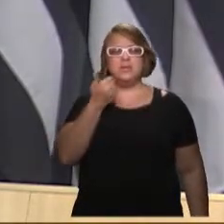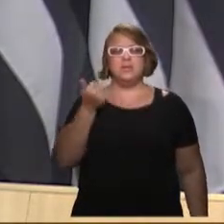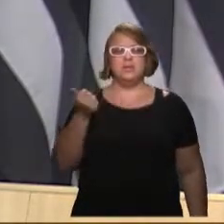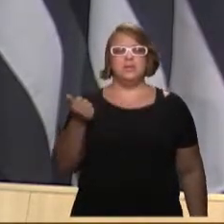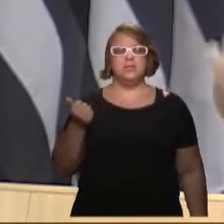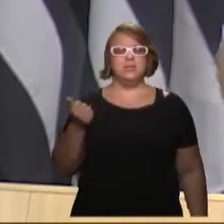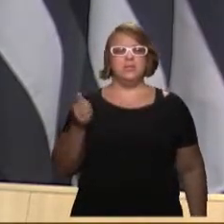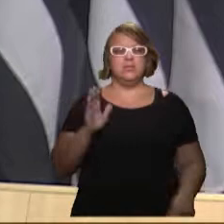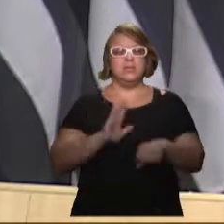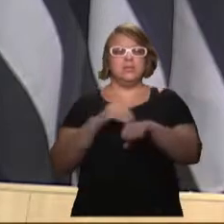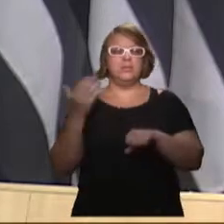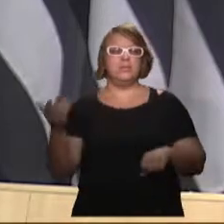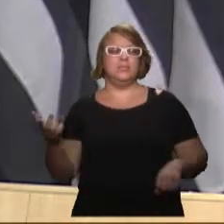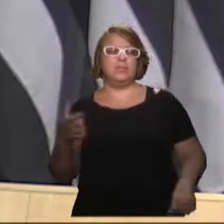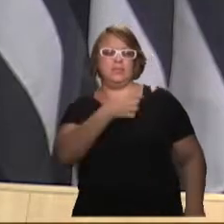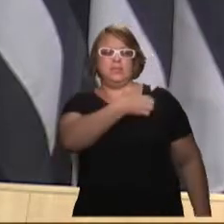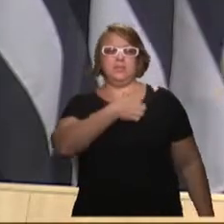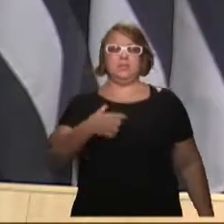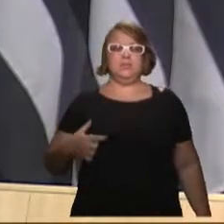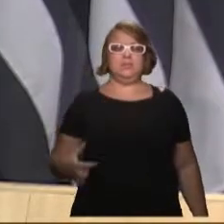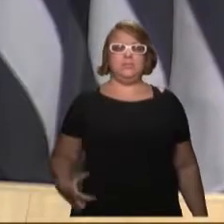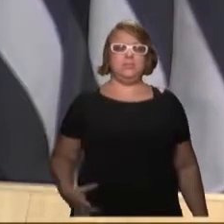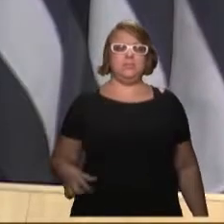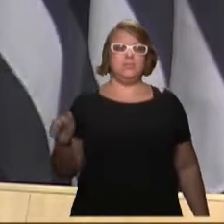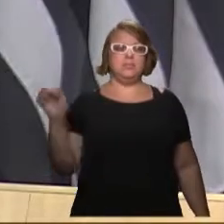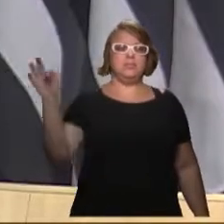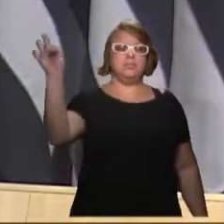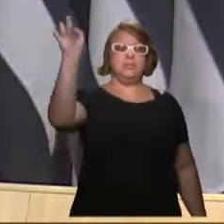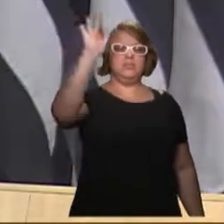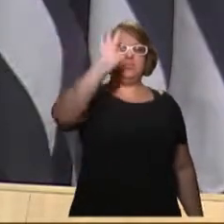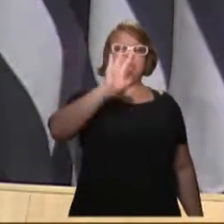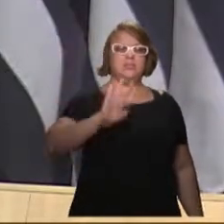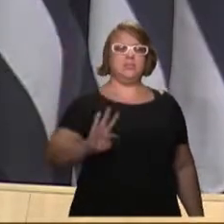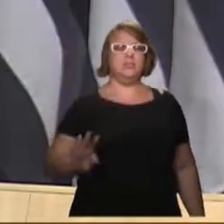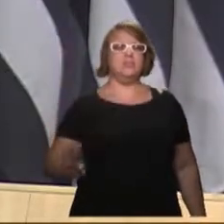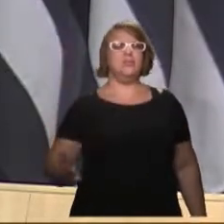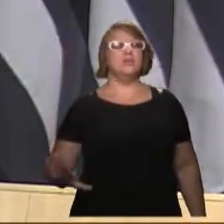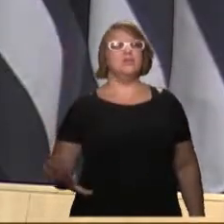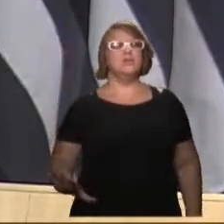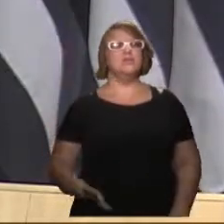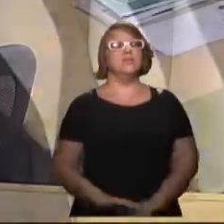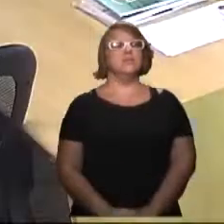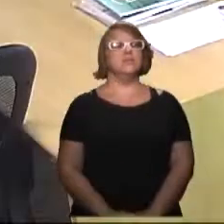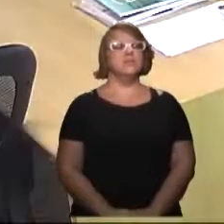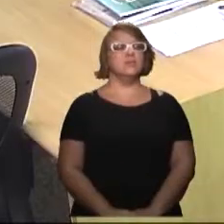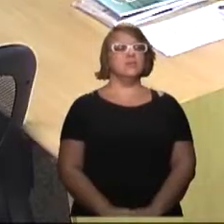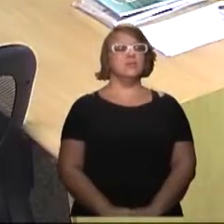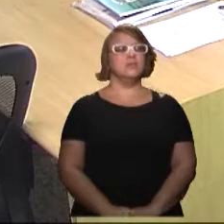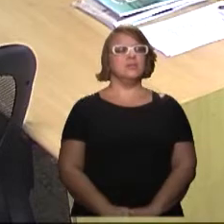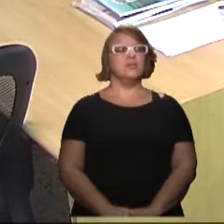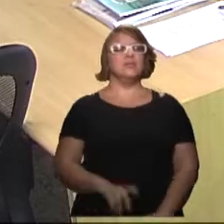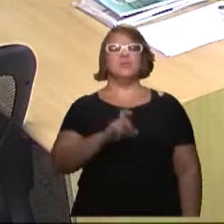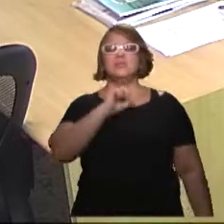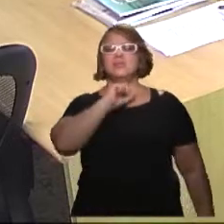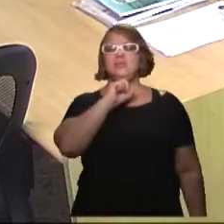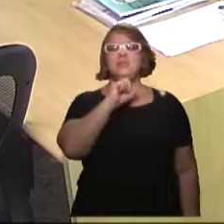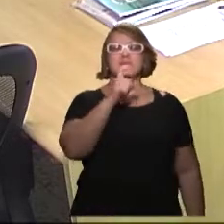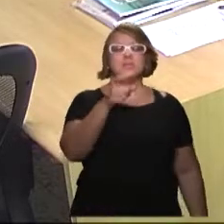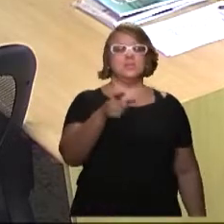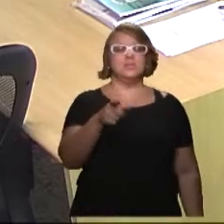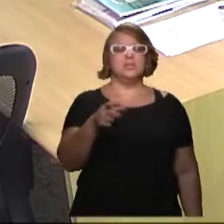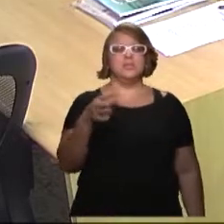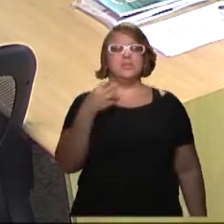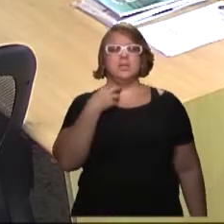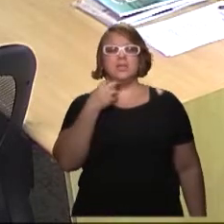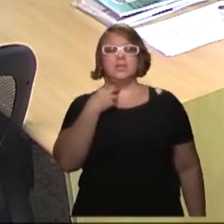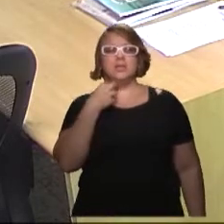ganhar mais que o governador. Quanto que o presidente ganha? Ninguém mais pode ganhar mais que o prefeito. E